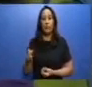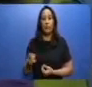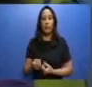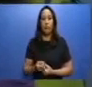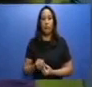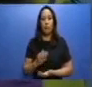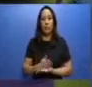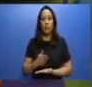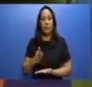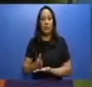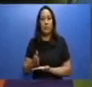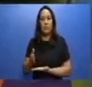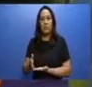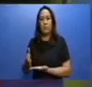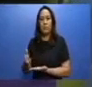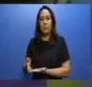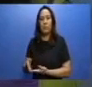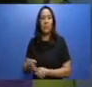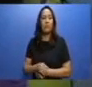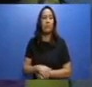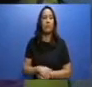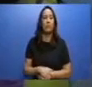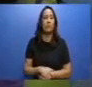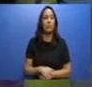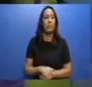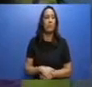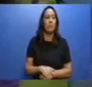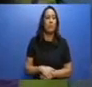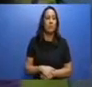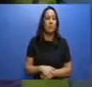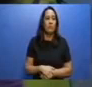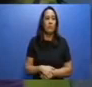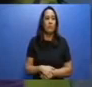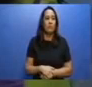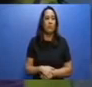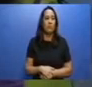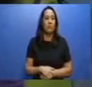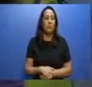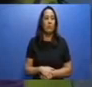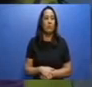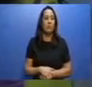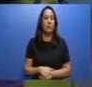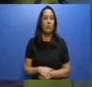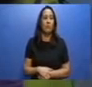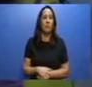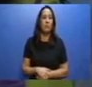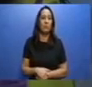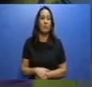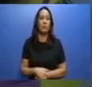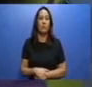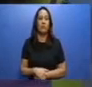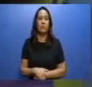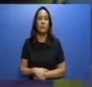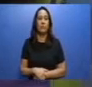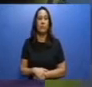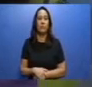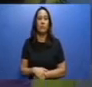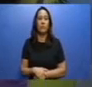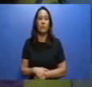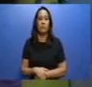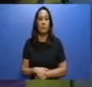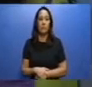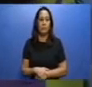Não tem uma sequência repetitiva de cores. Só essa resposta. Para esse tanto de linha,